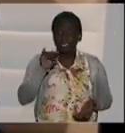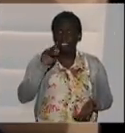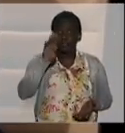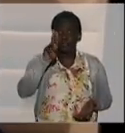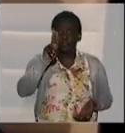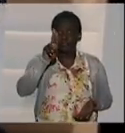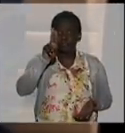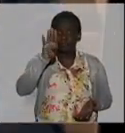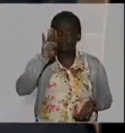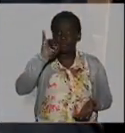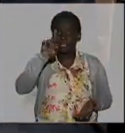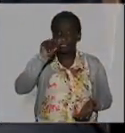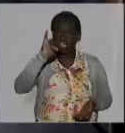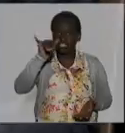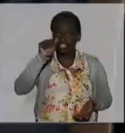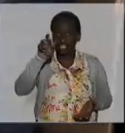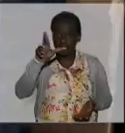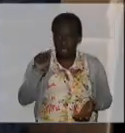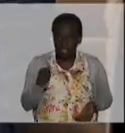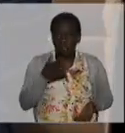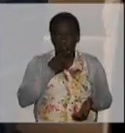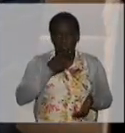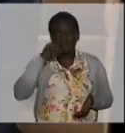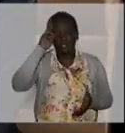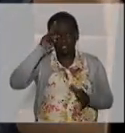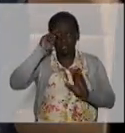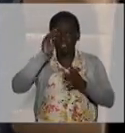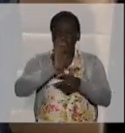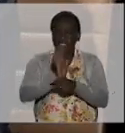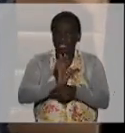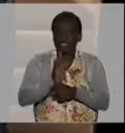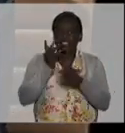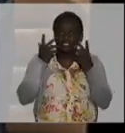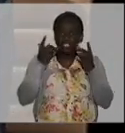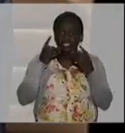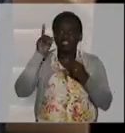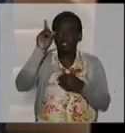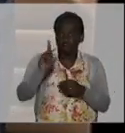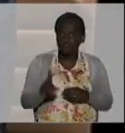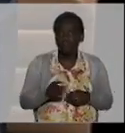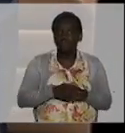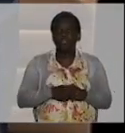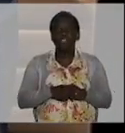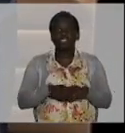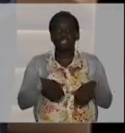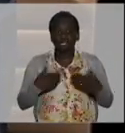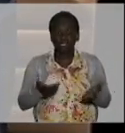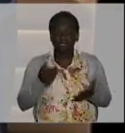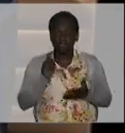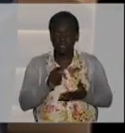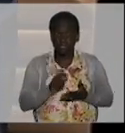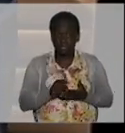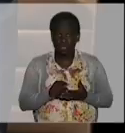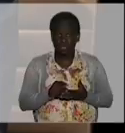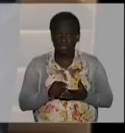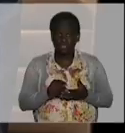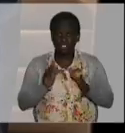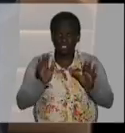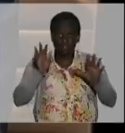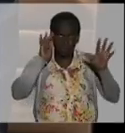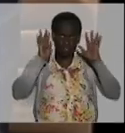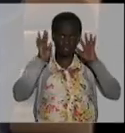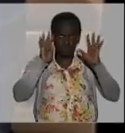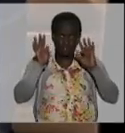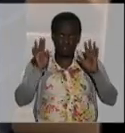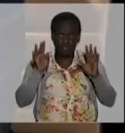Fidalgo, grande dramaturgo, diretor de teatro. E aí, Sabrina, você